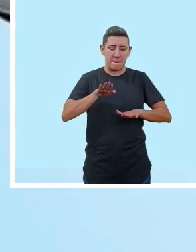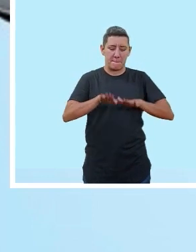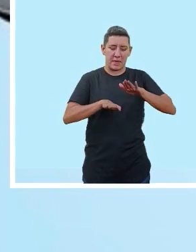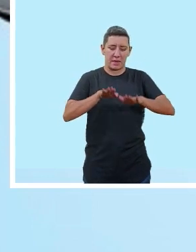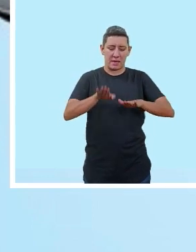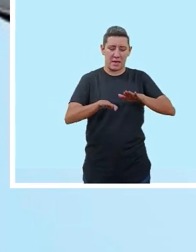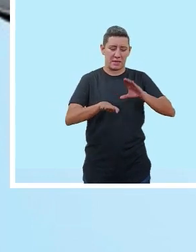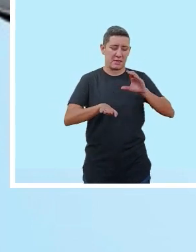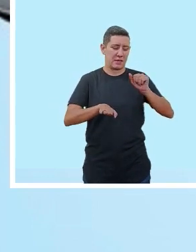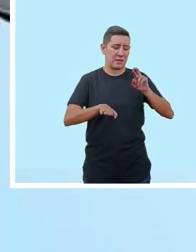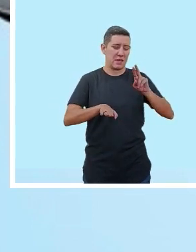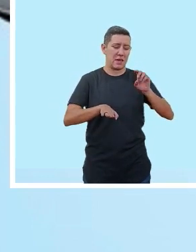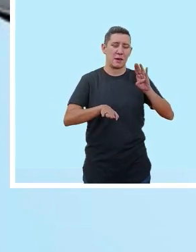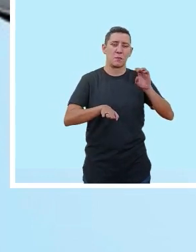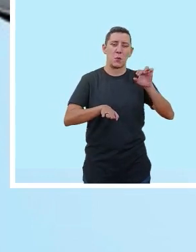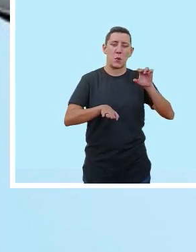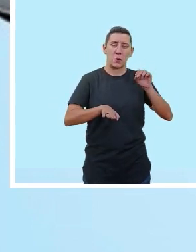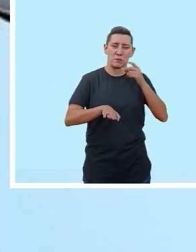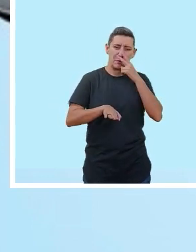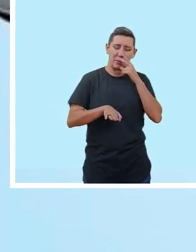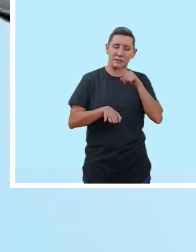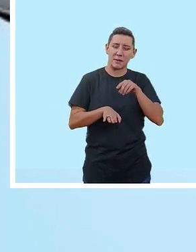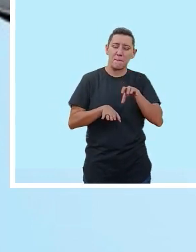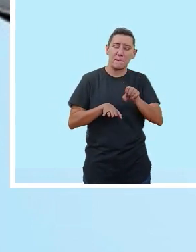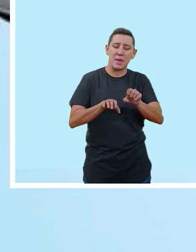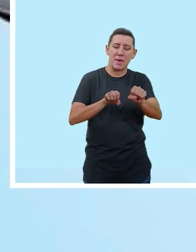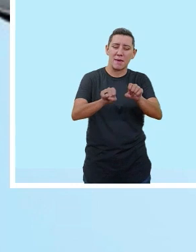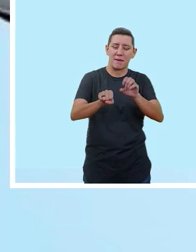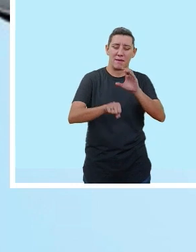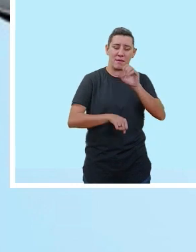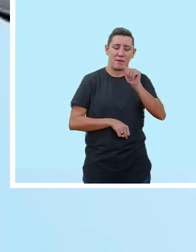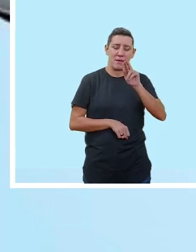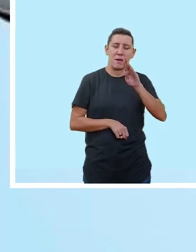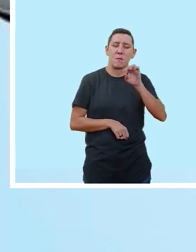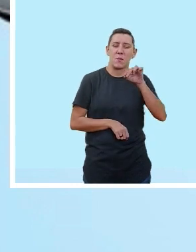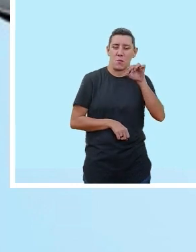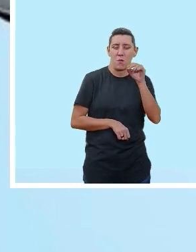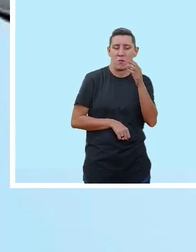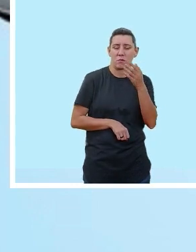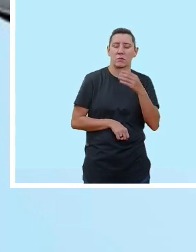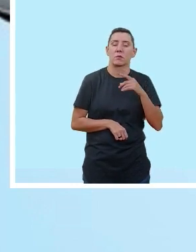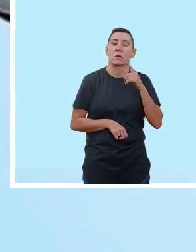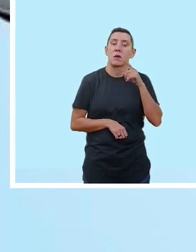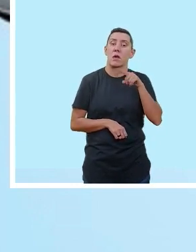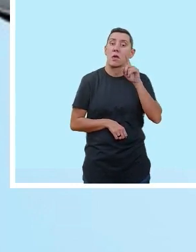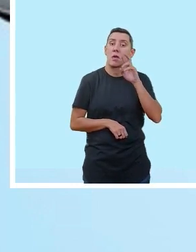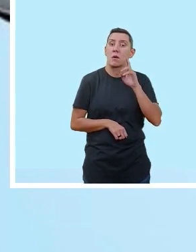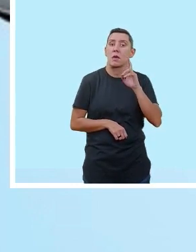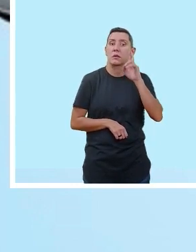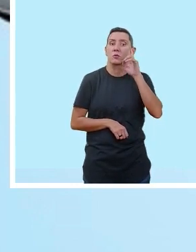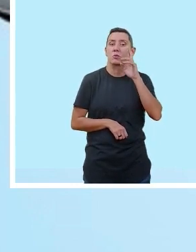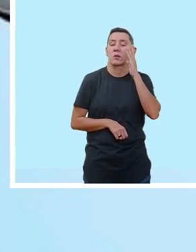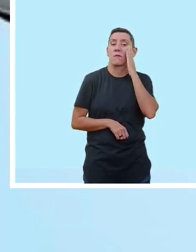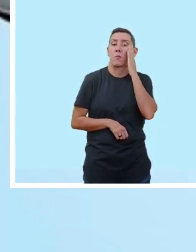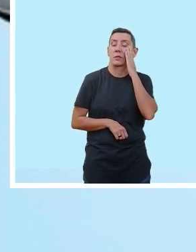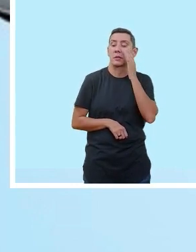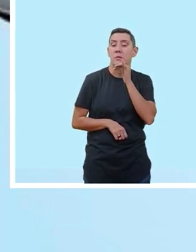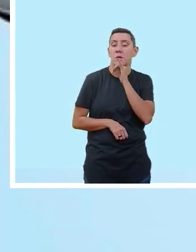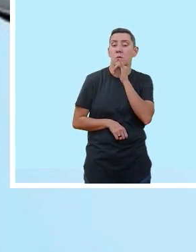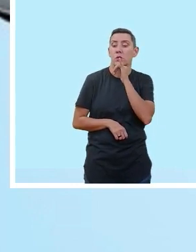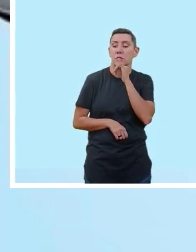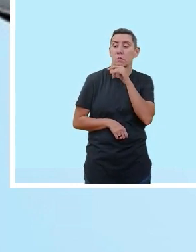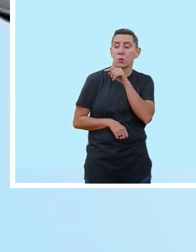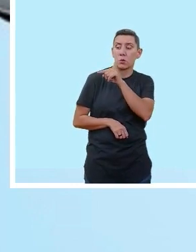verdade, esse tema ele está associado ao total de emissão de gases que esse indivíduo, esse evento ou